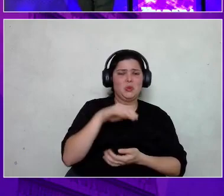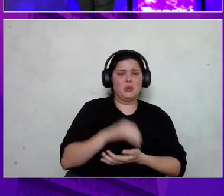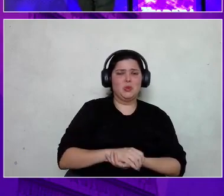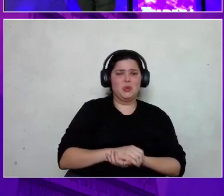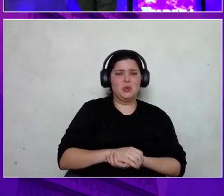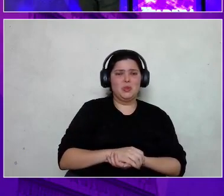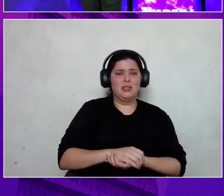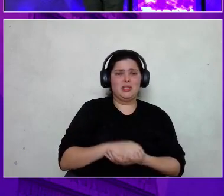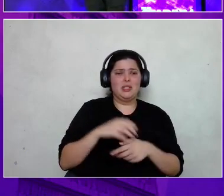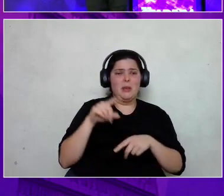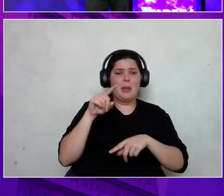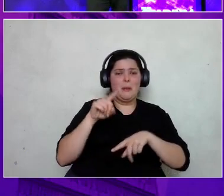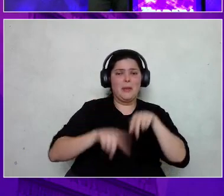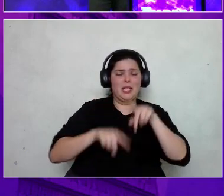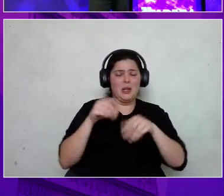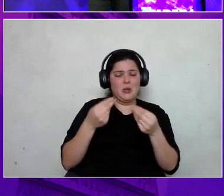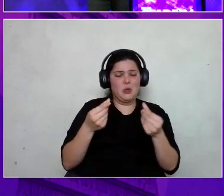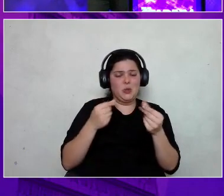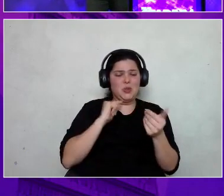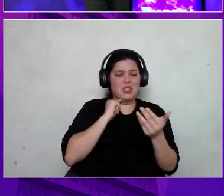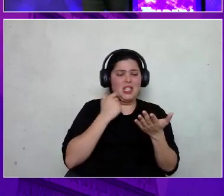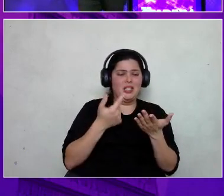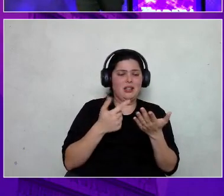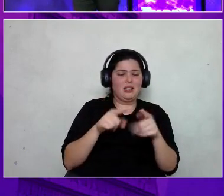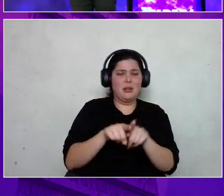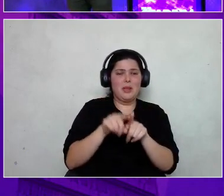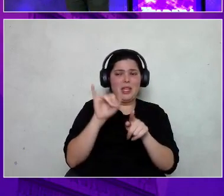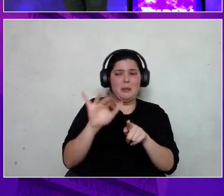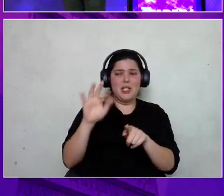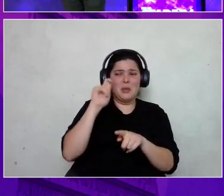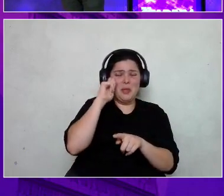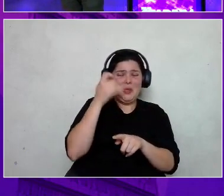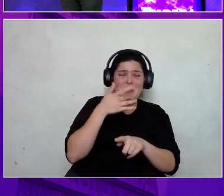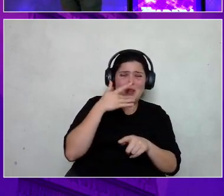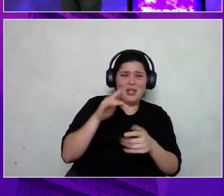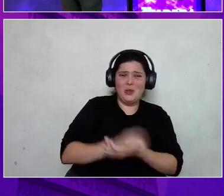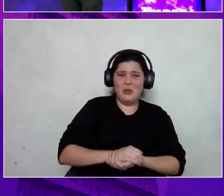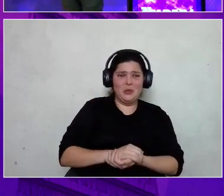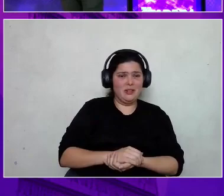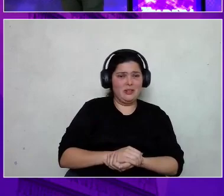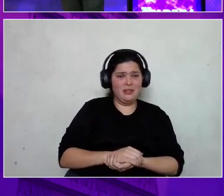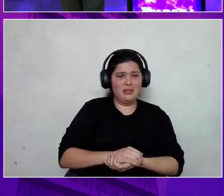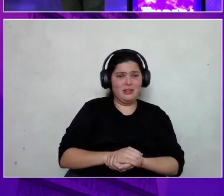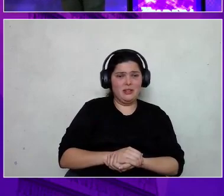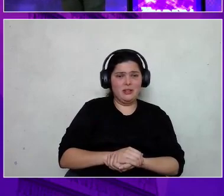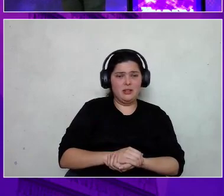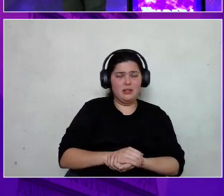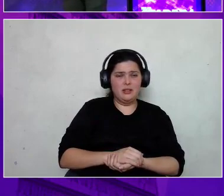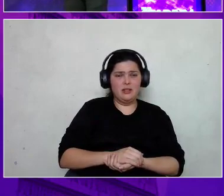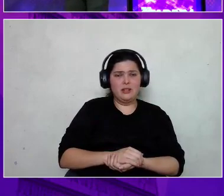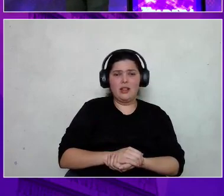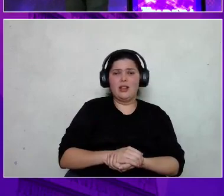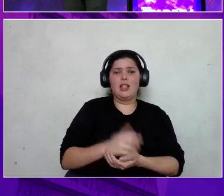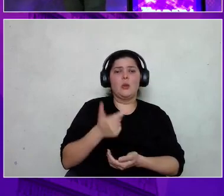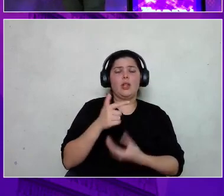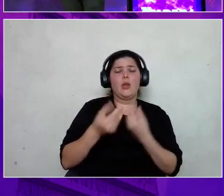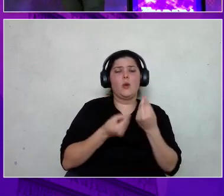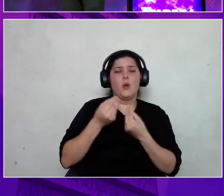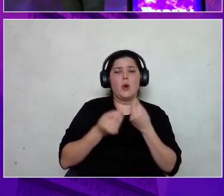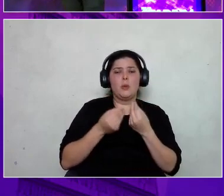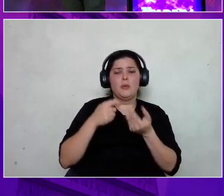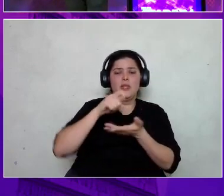mão, as imagens são preto e branca normalmente, ele não permite a escrita por